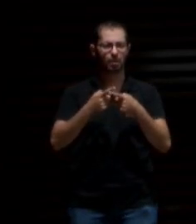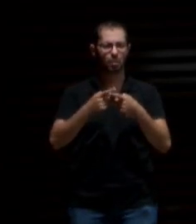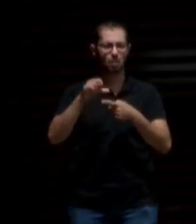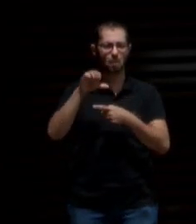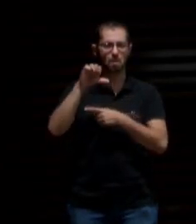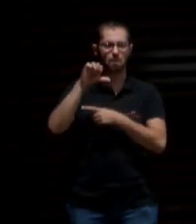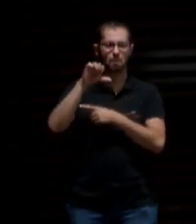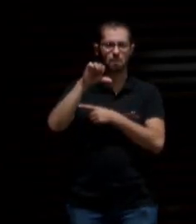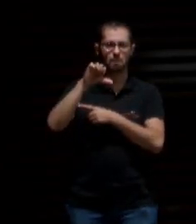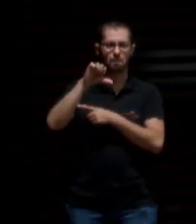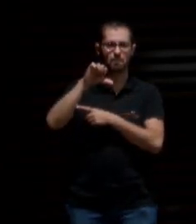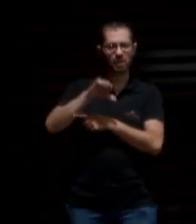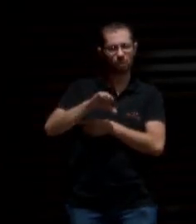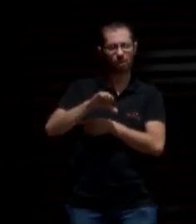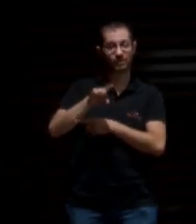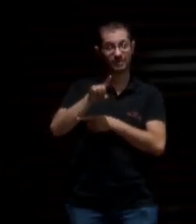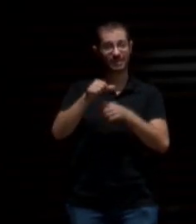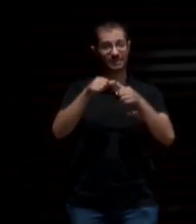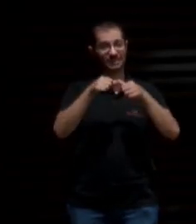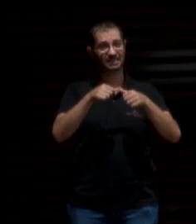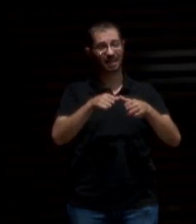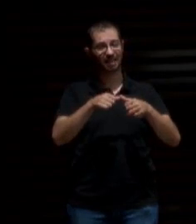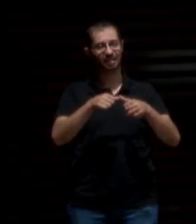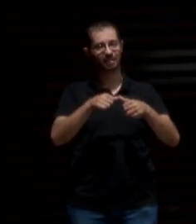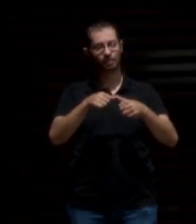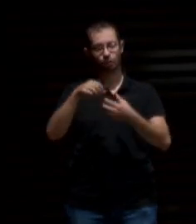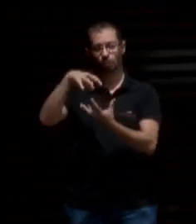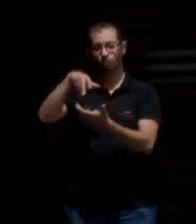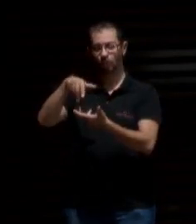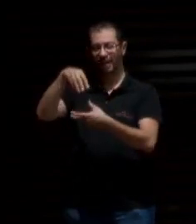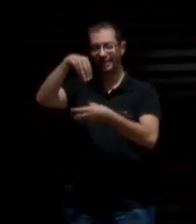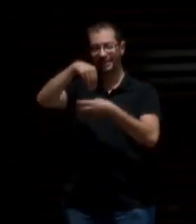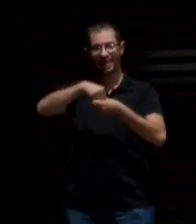é dentro da igreja e fora de Cristo, porque você vai ser julgado 2 vezes.